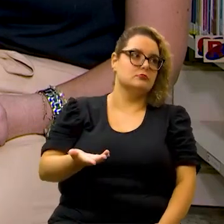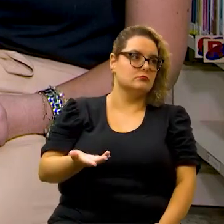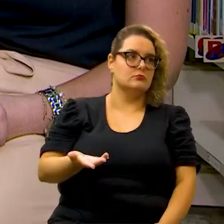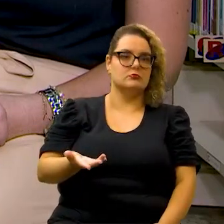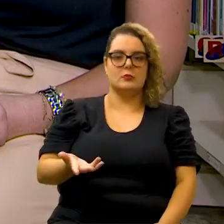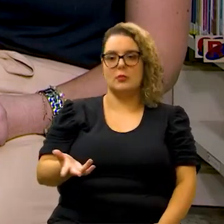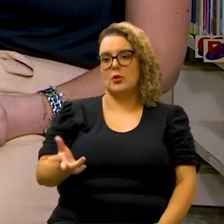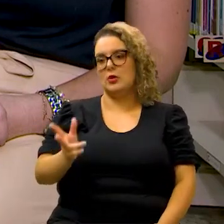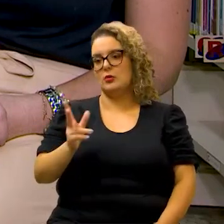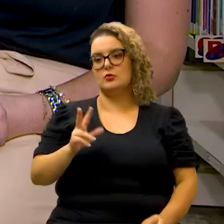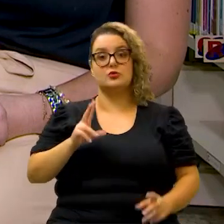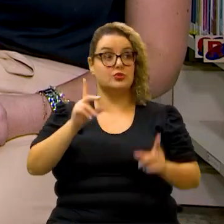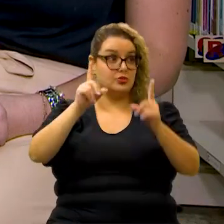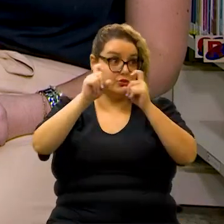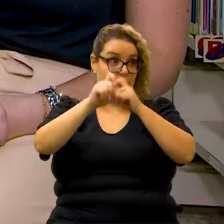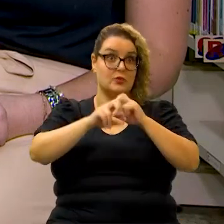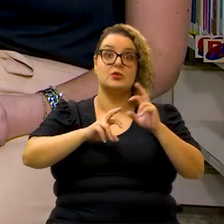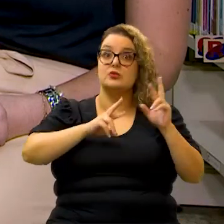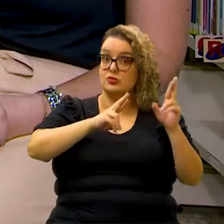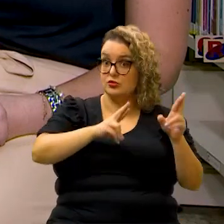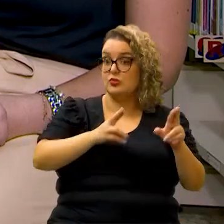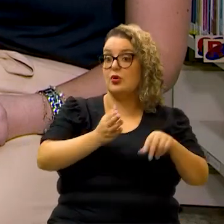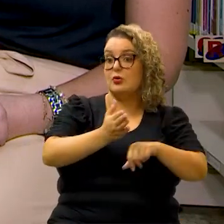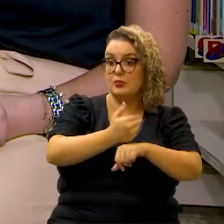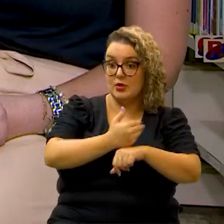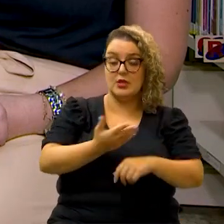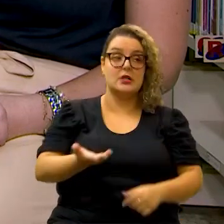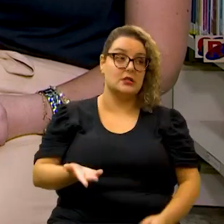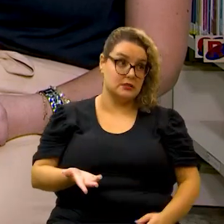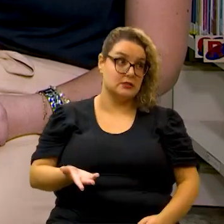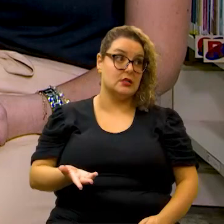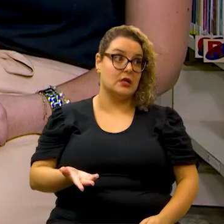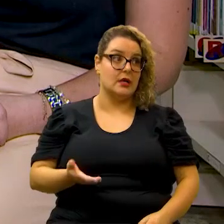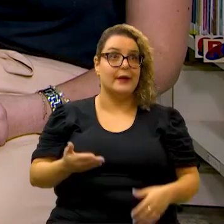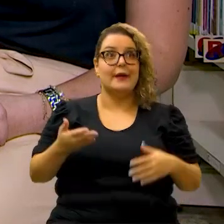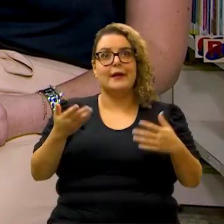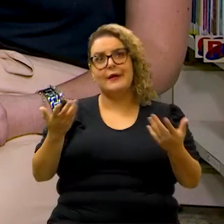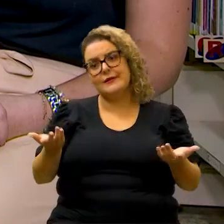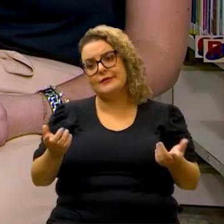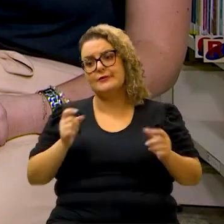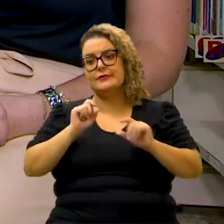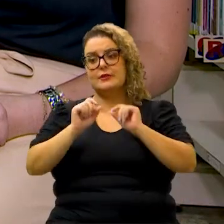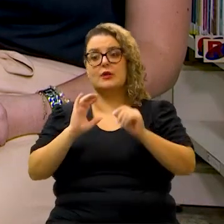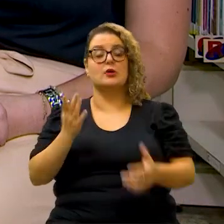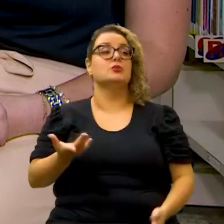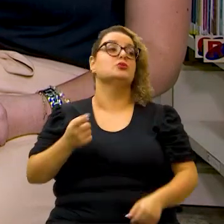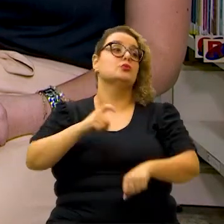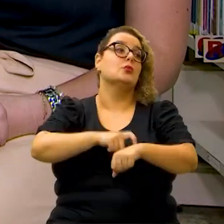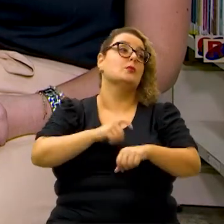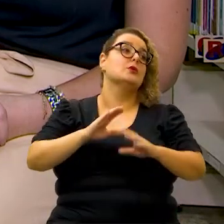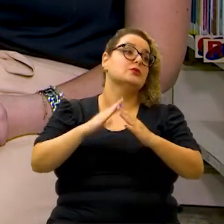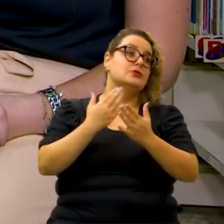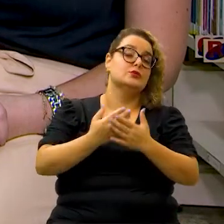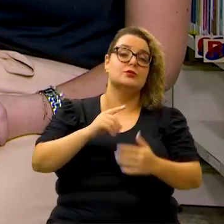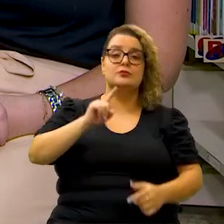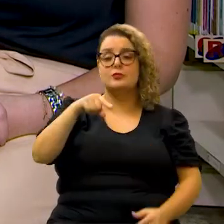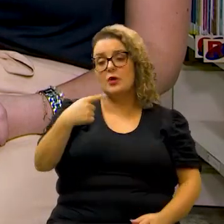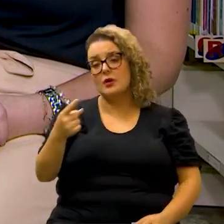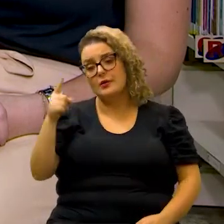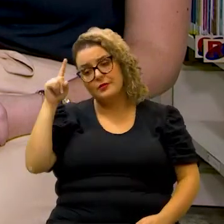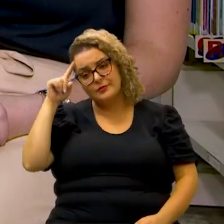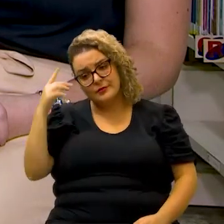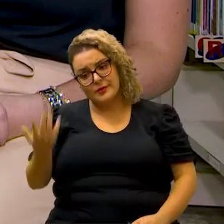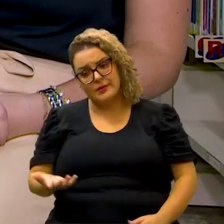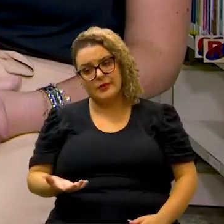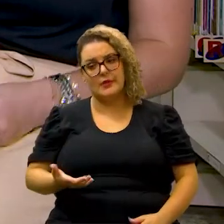exemplo, ele, cara, dificilmente ele dorme cedo, entendeu? Aí, o que acontece? Na hora de ir para a escola, no